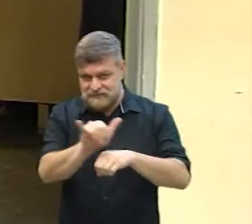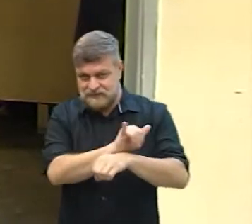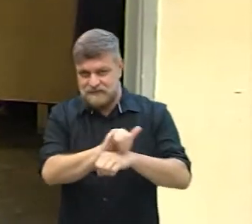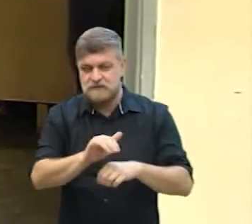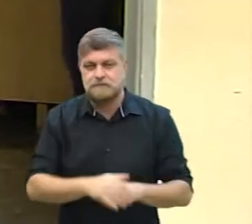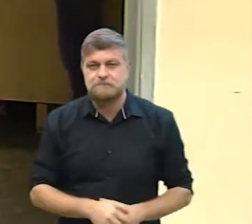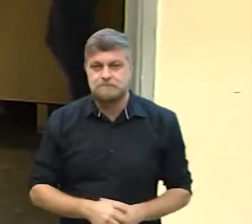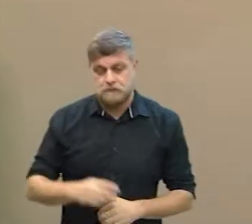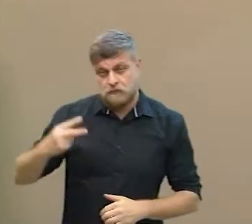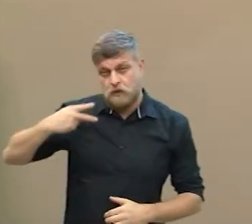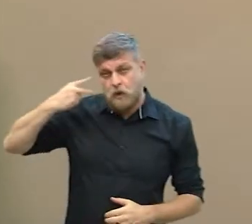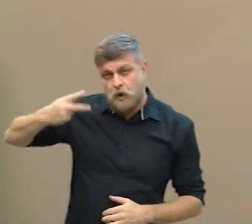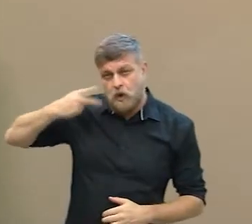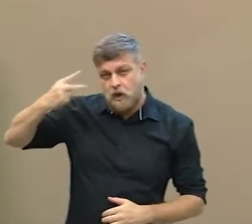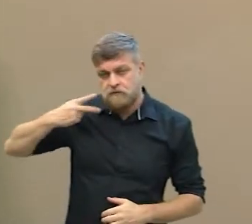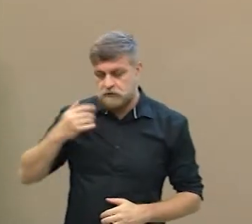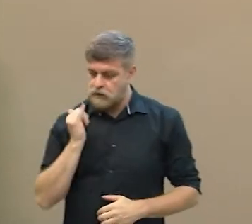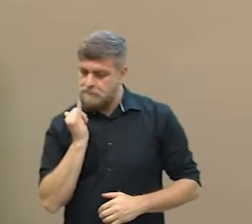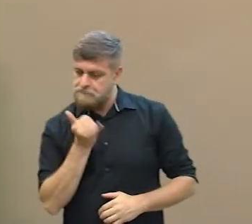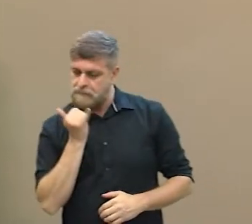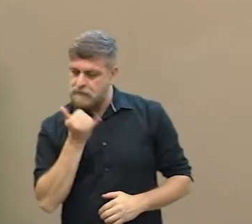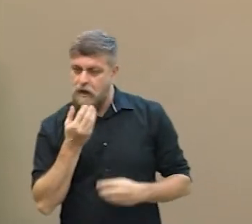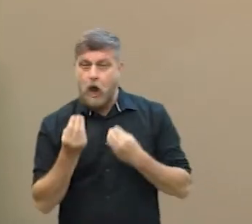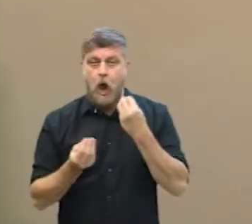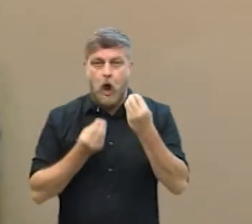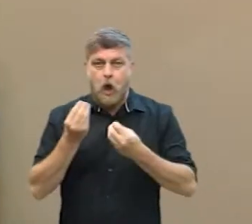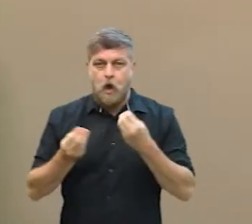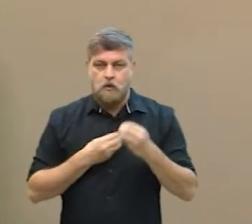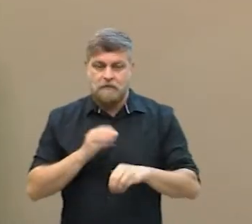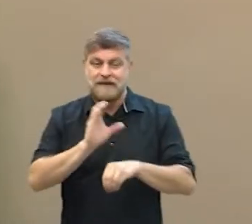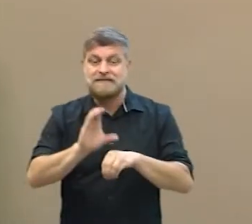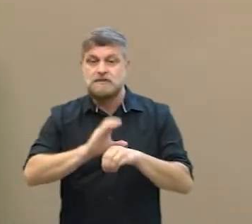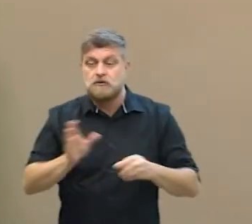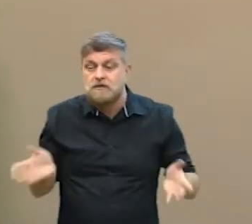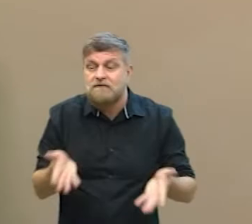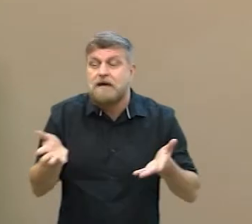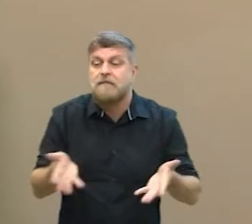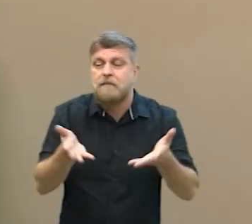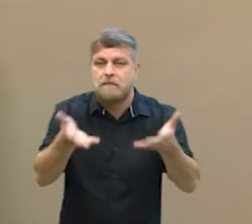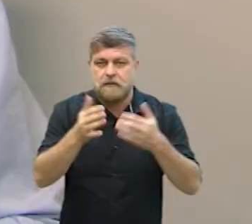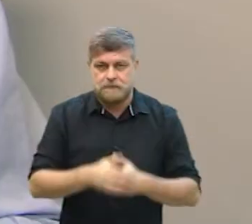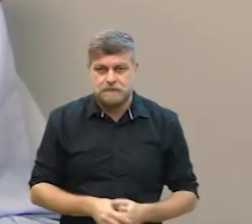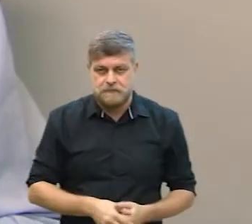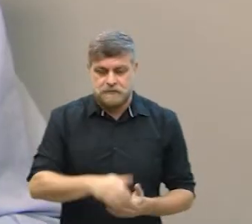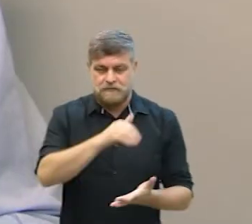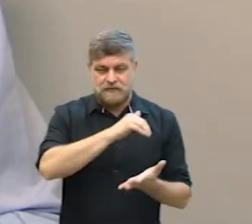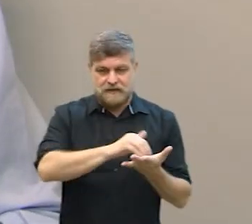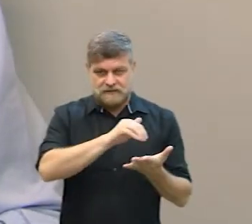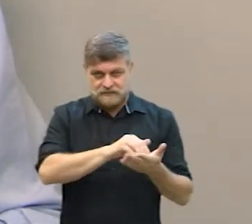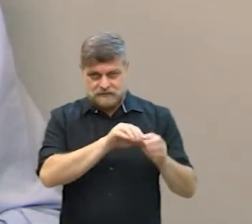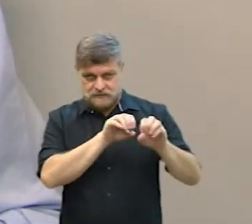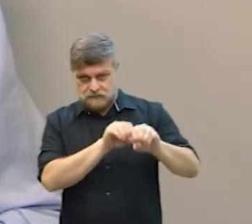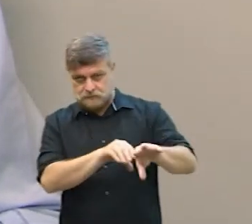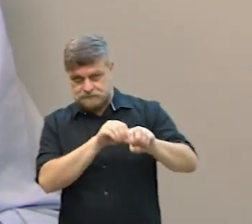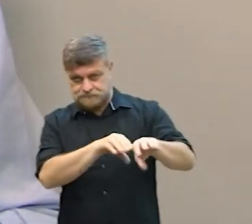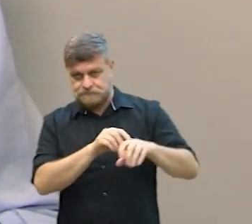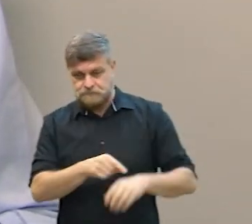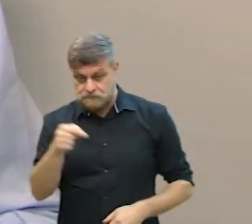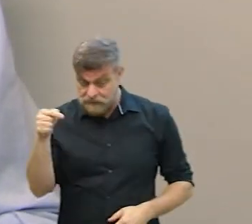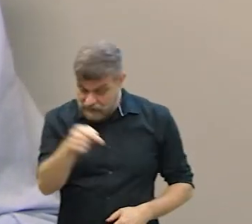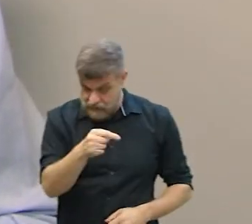visão estratégica. O vereador fala de como será a promoção desses cursos. A Secretaria de